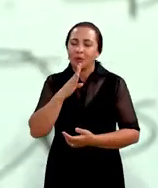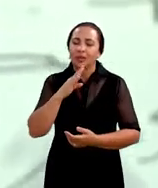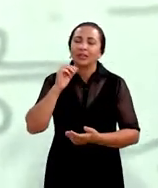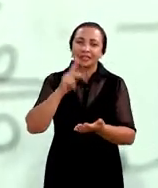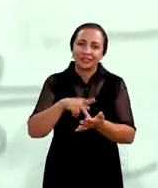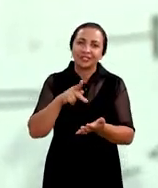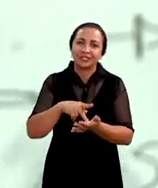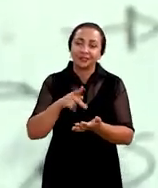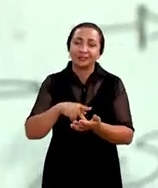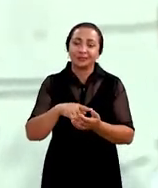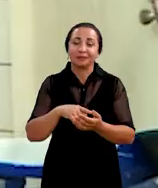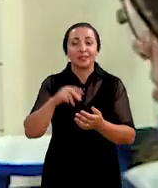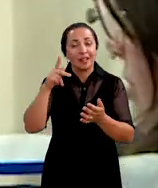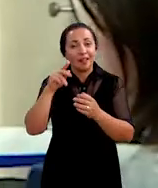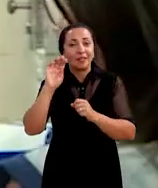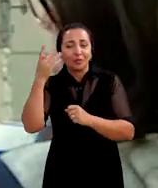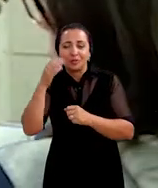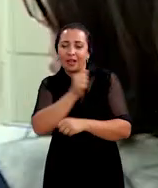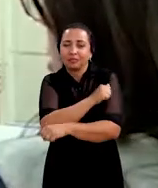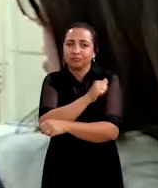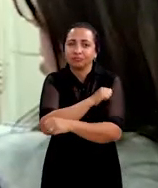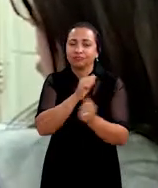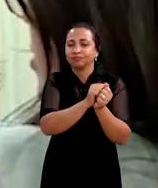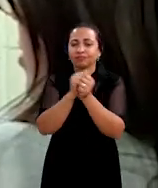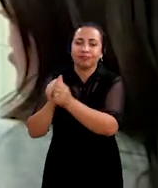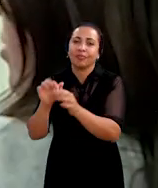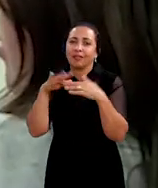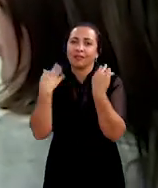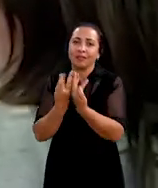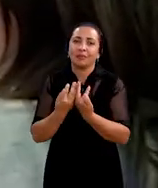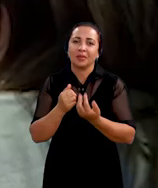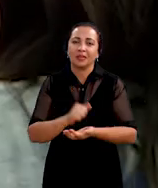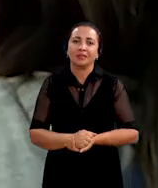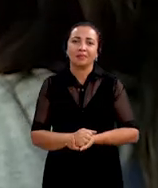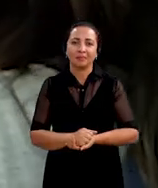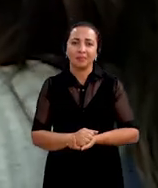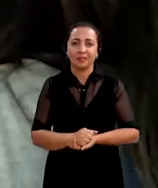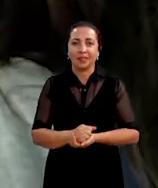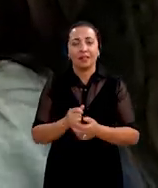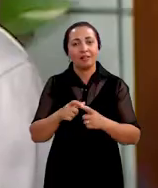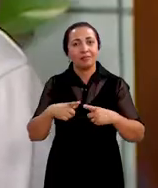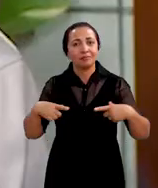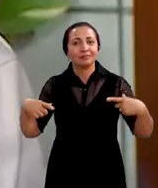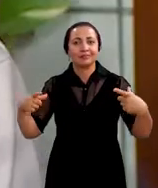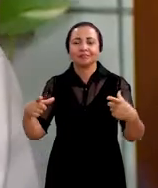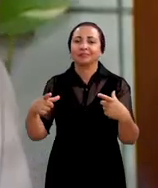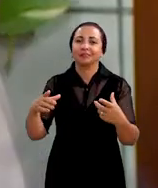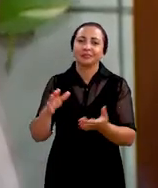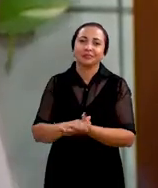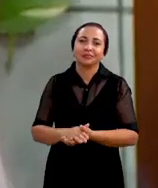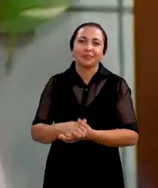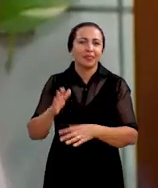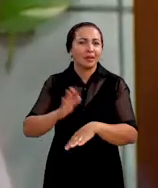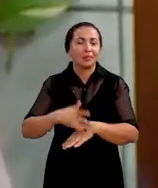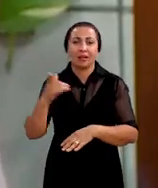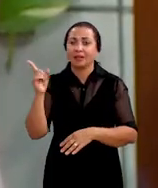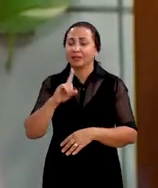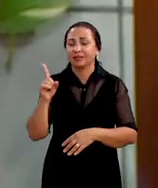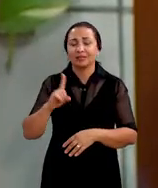a realidade dos seus alunos e do acompanhamento das famílias no processo educacional. A grande